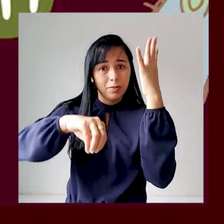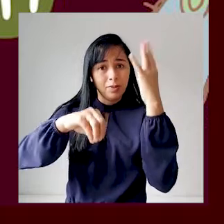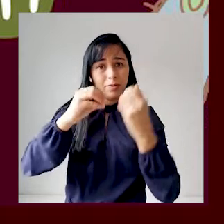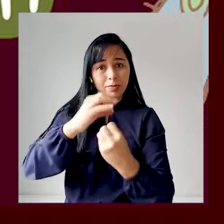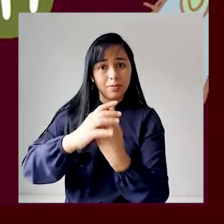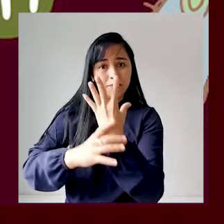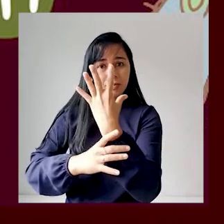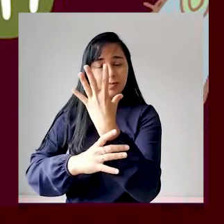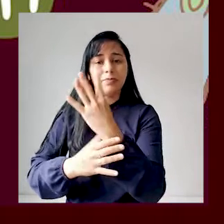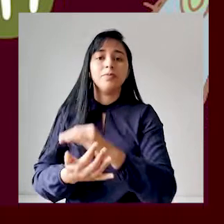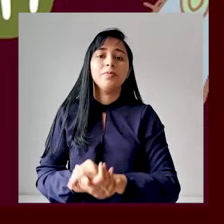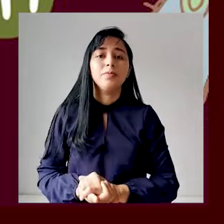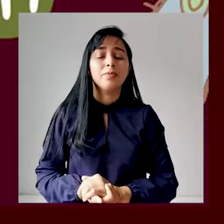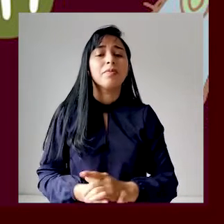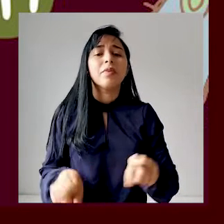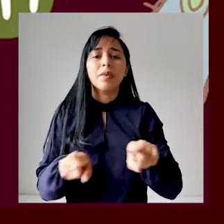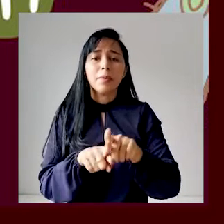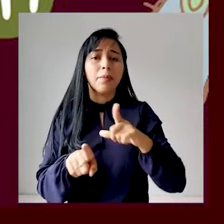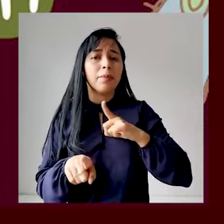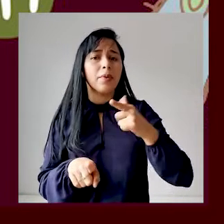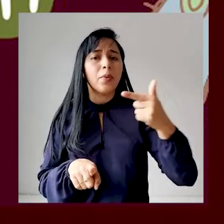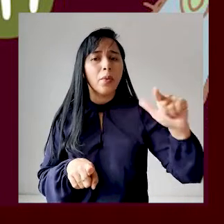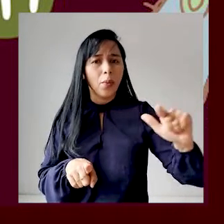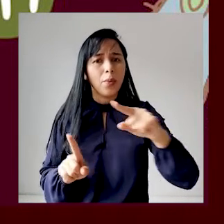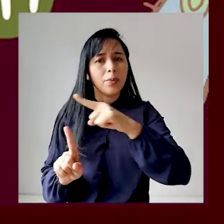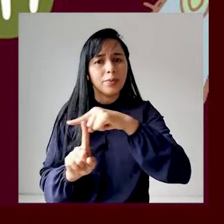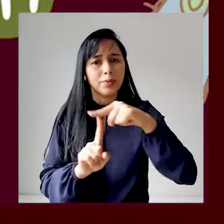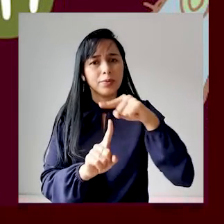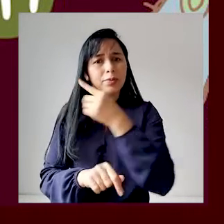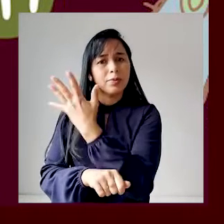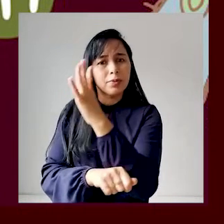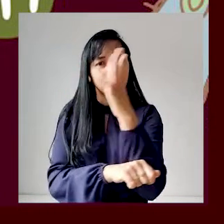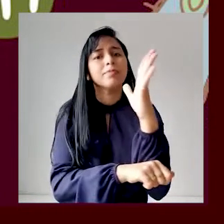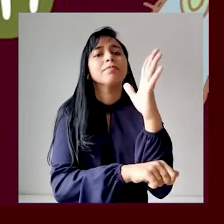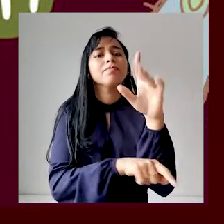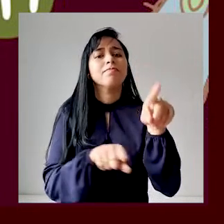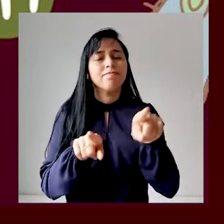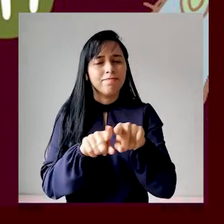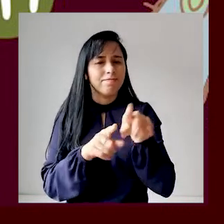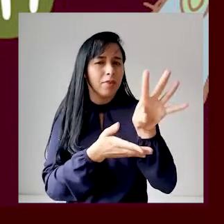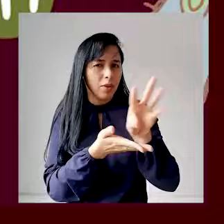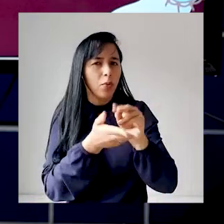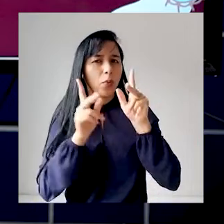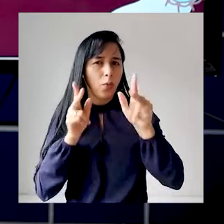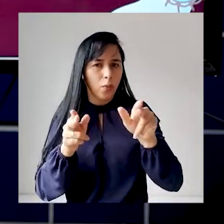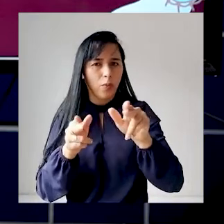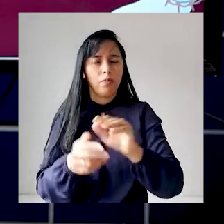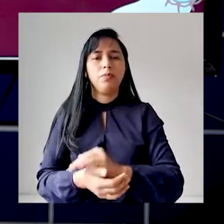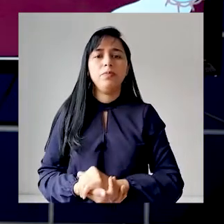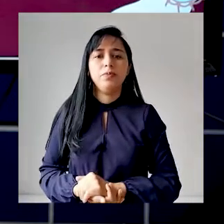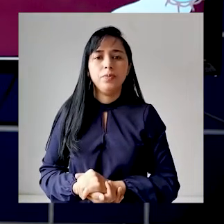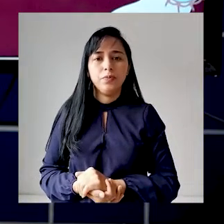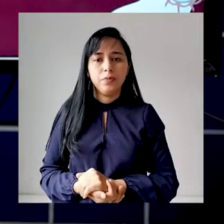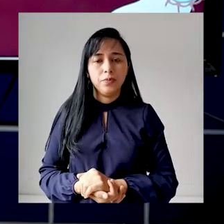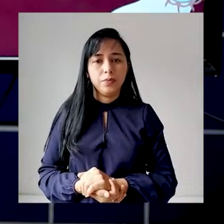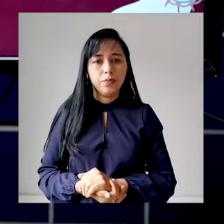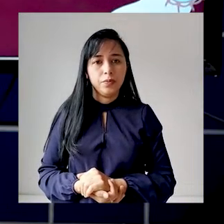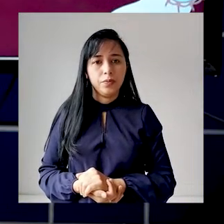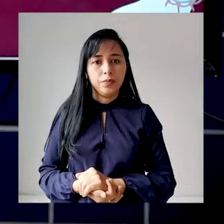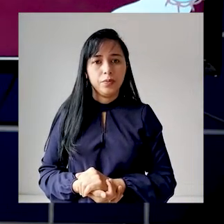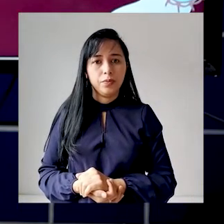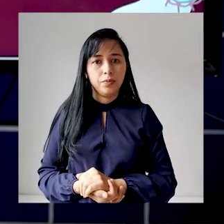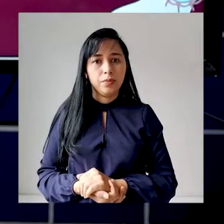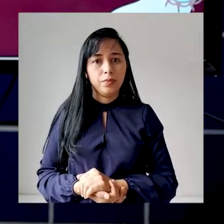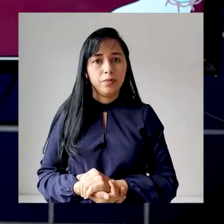Não acontece só em cactos, outras plantas também fazem esse tipo de reprodução. O outro tipo